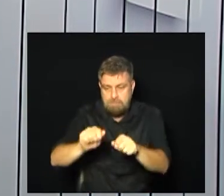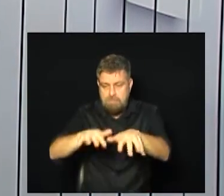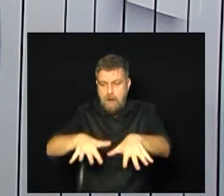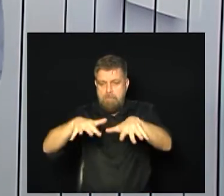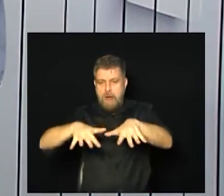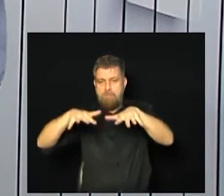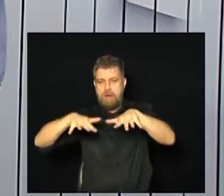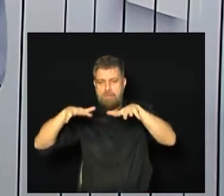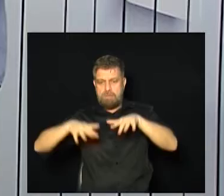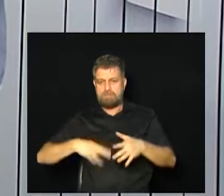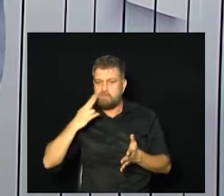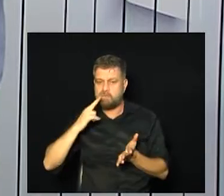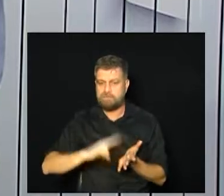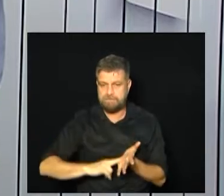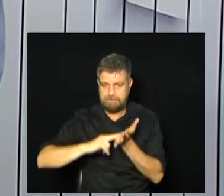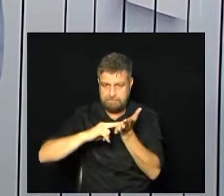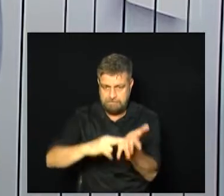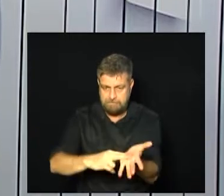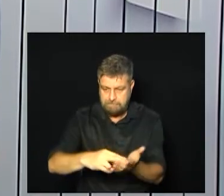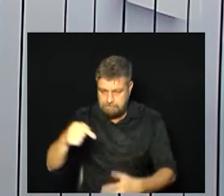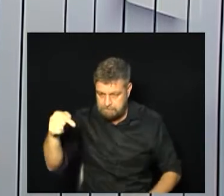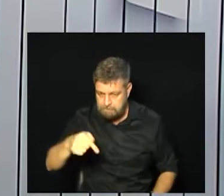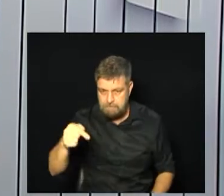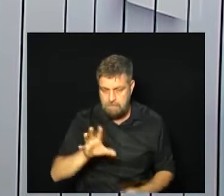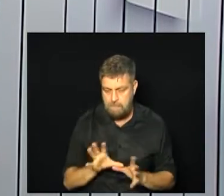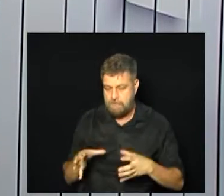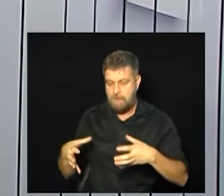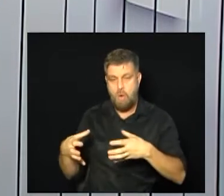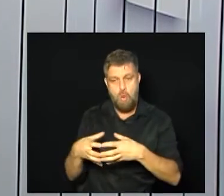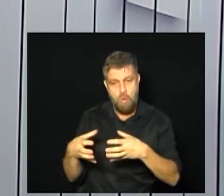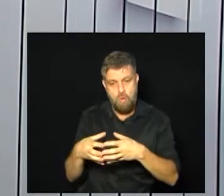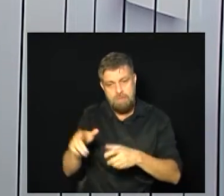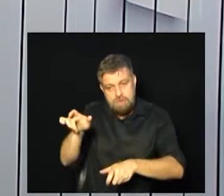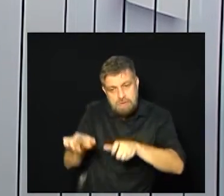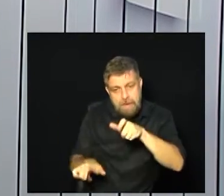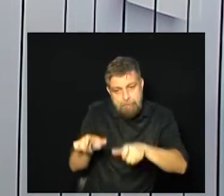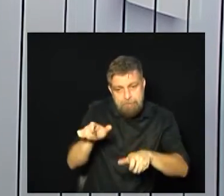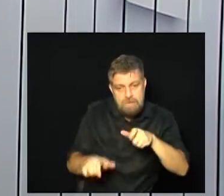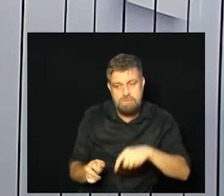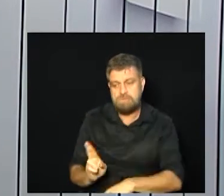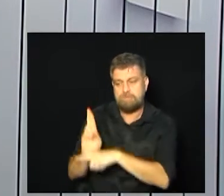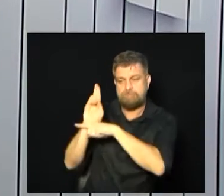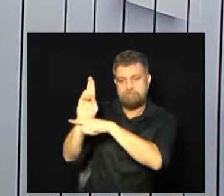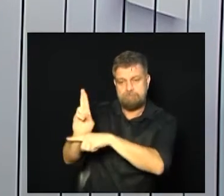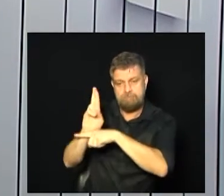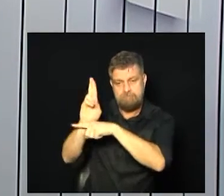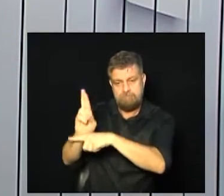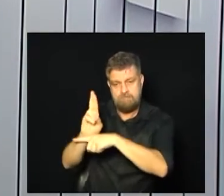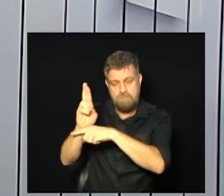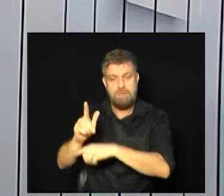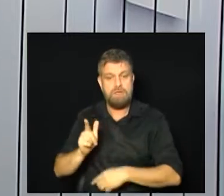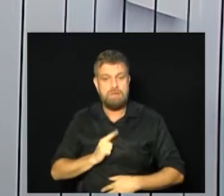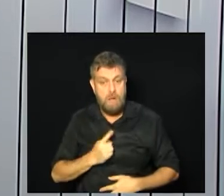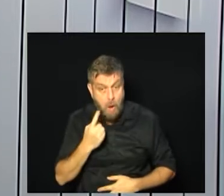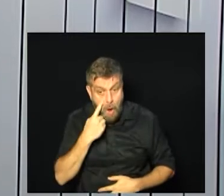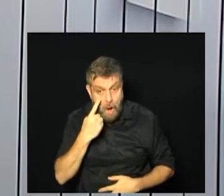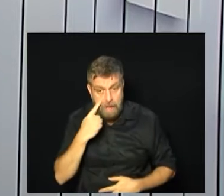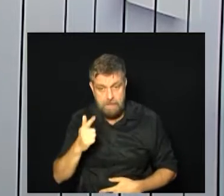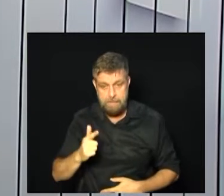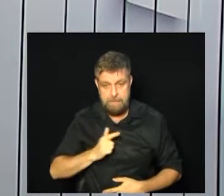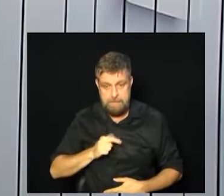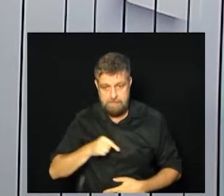ser entregue, uma carta aqui por um colegiado de pessoas representantes. Olha, a gente tem aqui, olha,